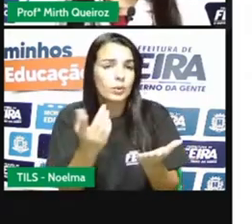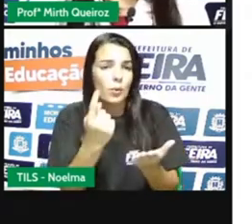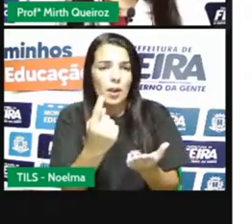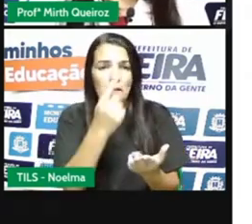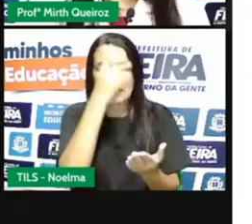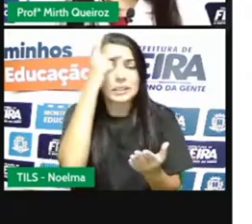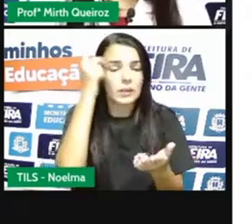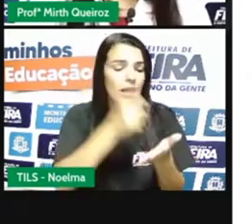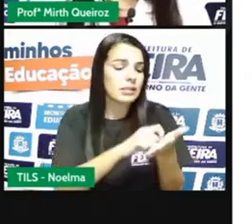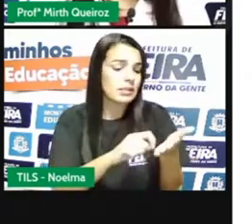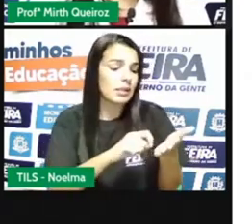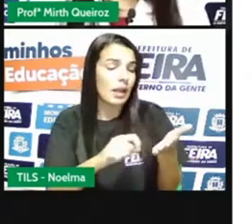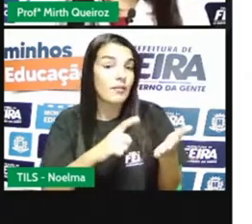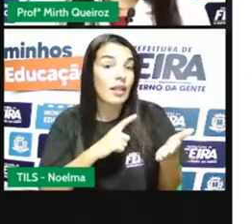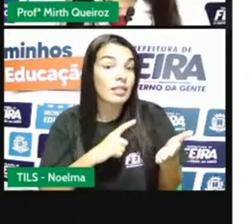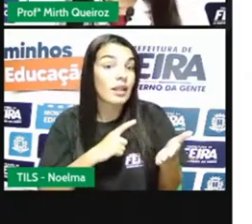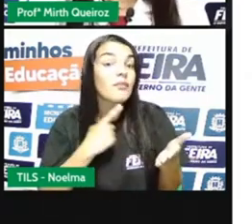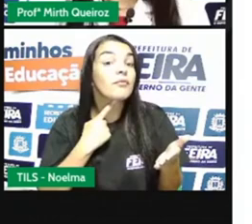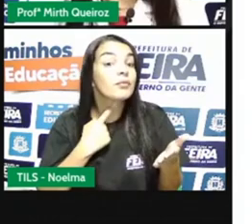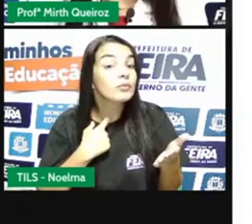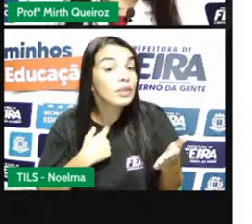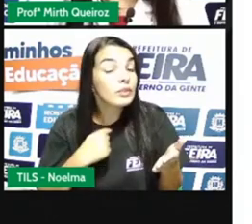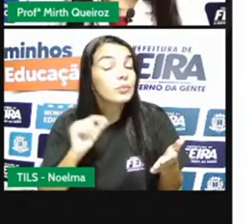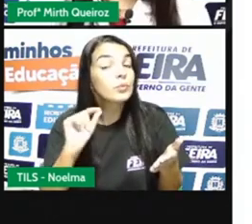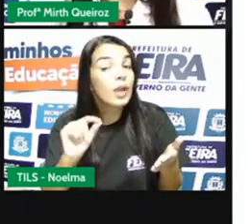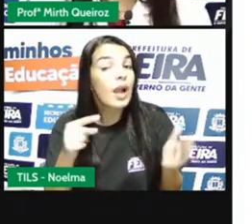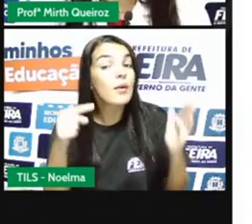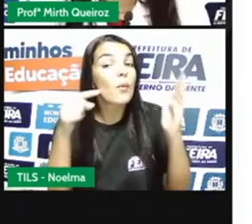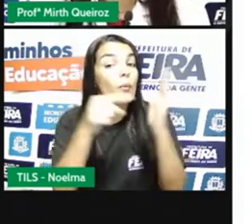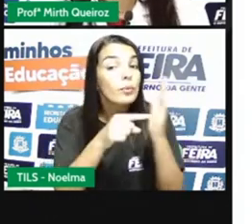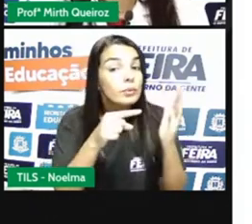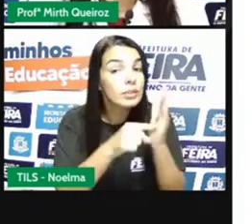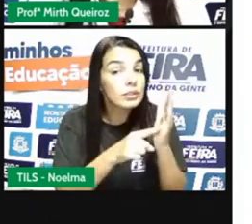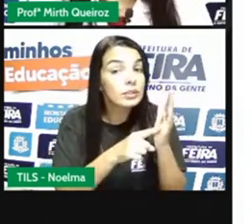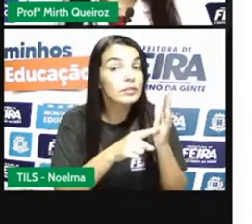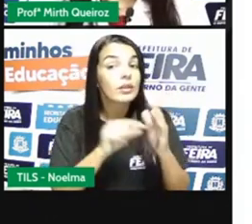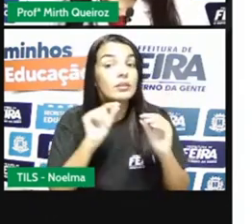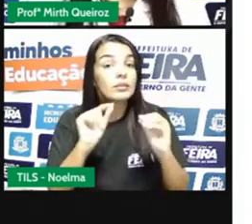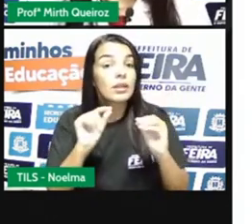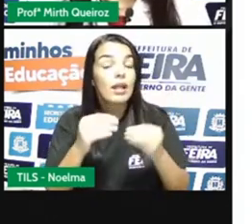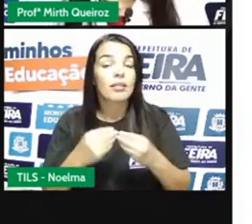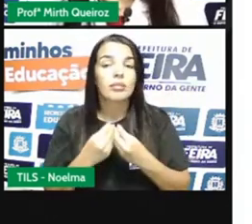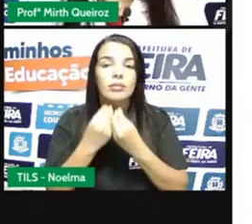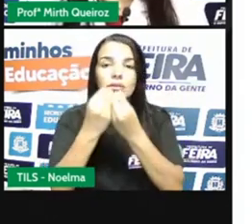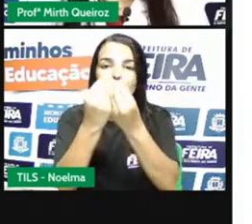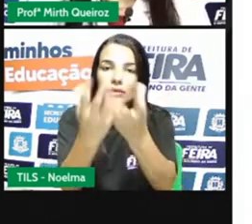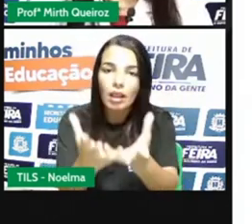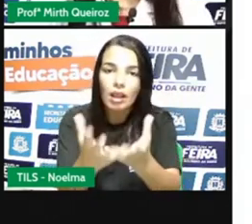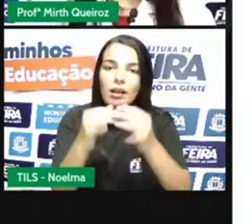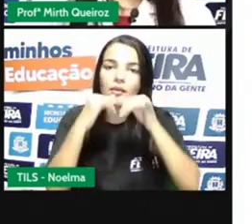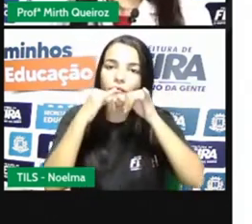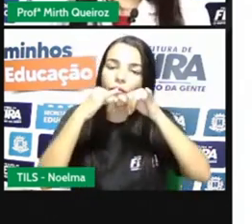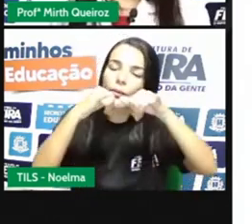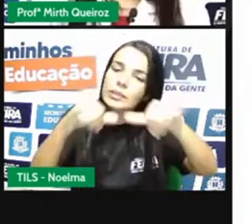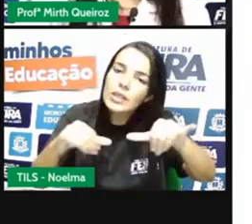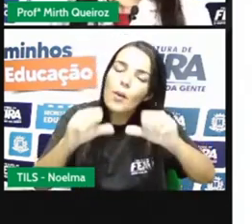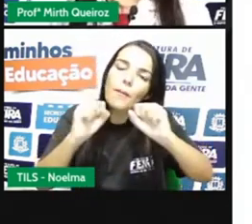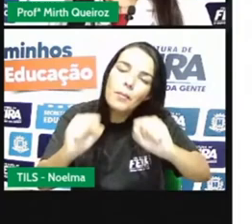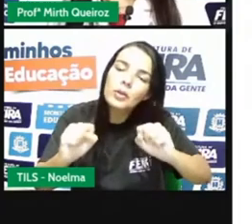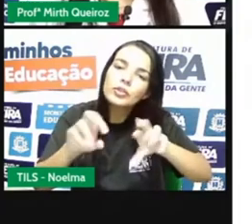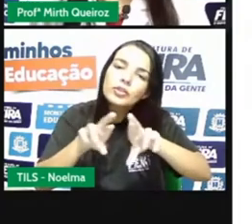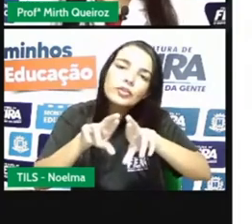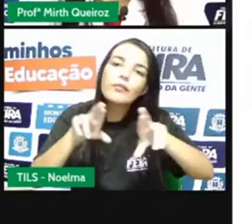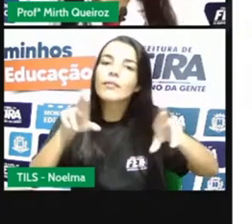coisa, essas pessoas elas escrevem com um objetivo, com uma intencionalidade. Essas intencionalidades elas se diferenciam, pode